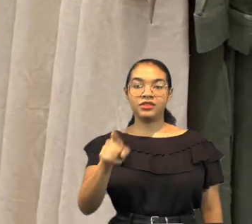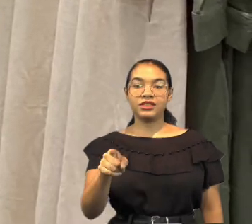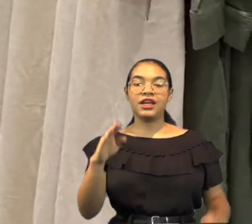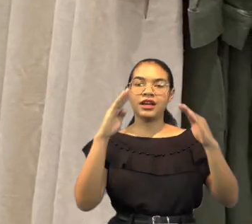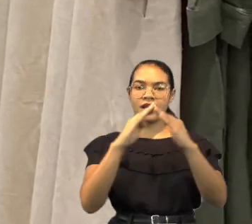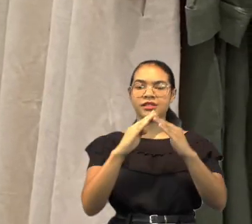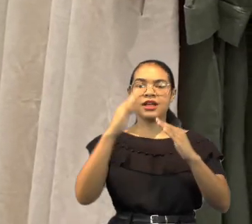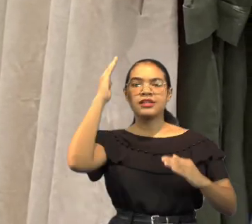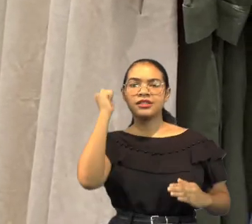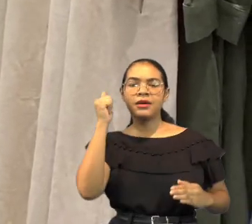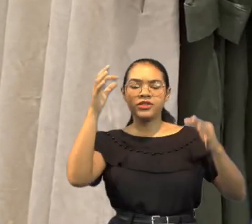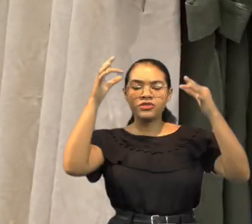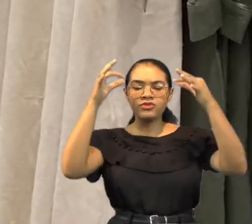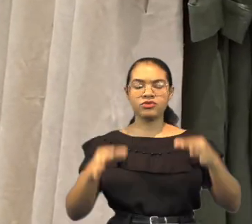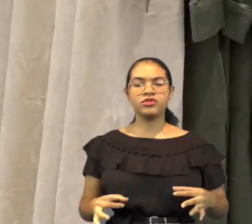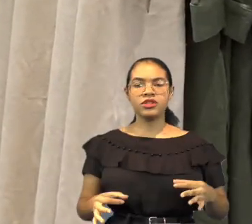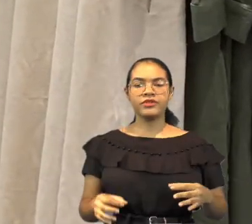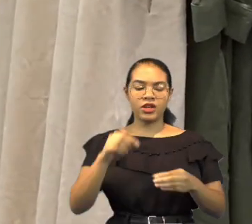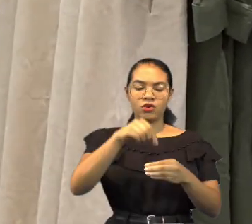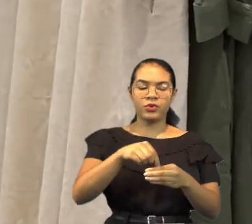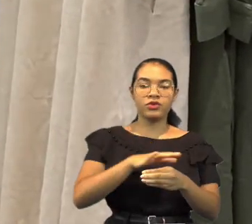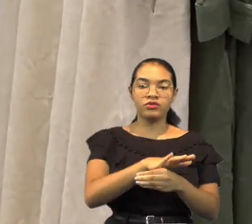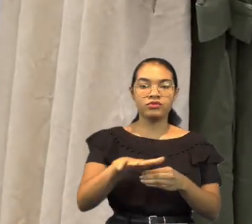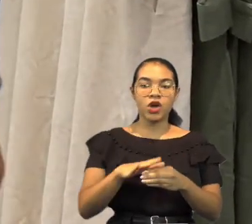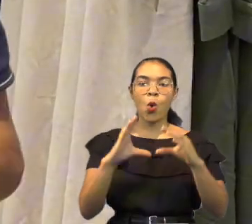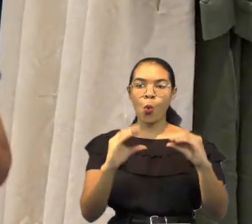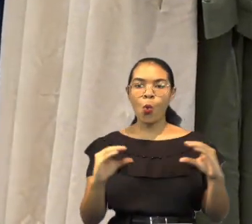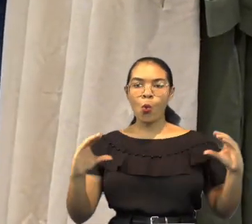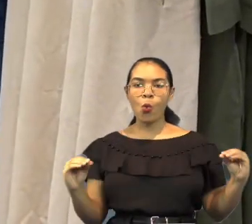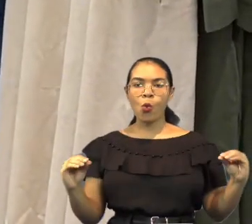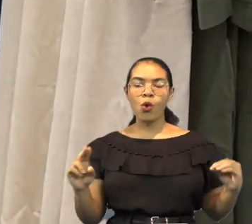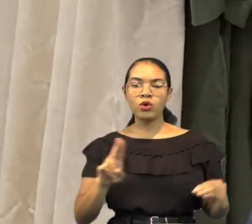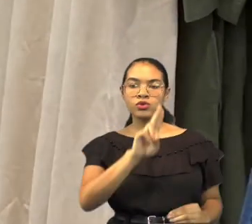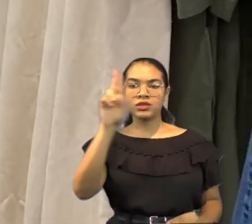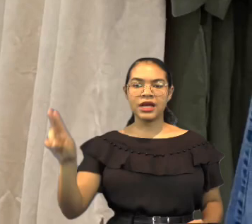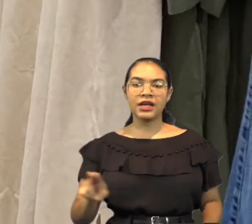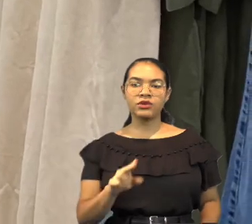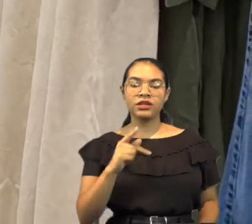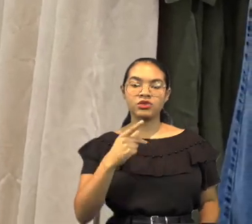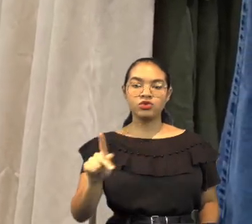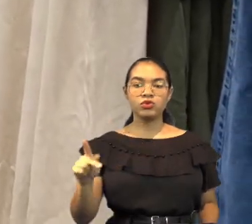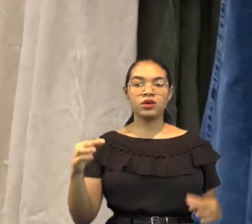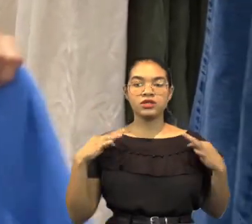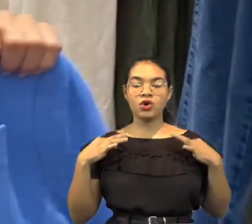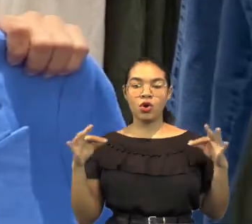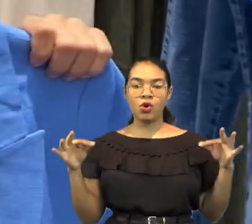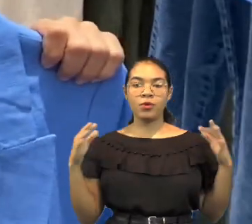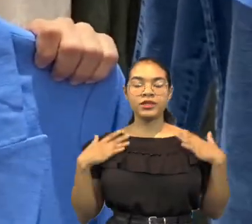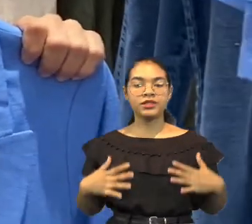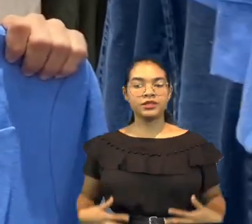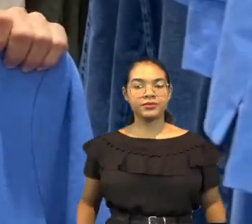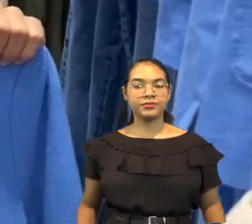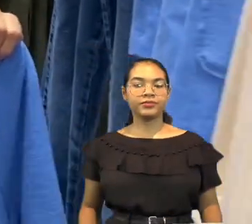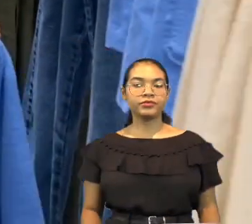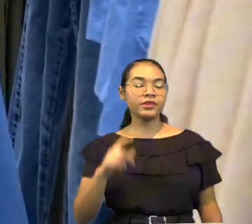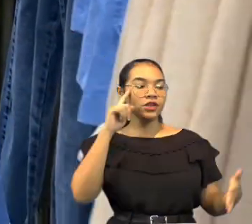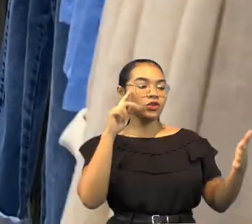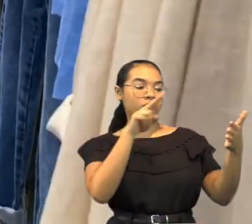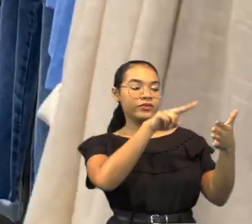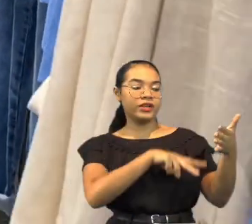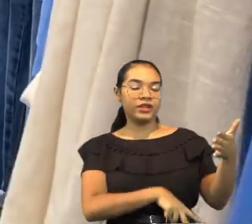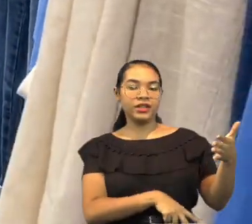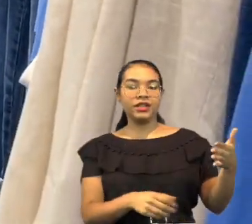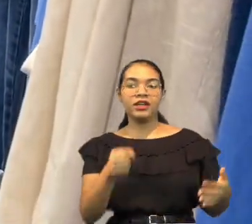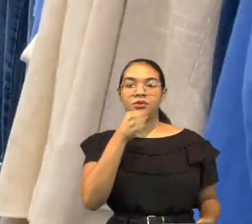E você aí de casa sabe de onde vem e como é cultivado o algodão que é utilizado em suas roupas? É o que a gente vai conferir